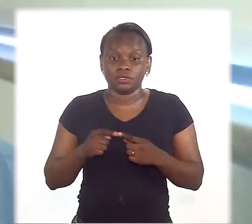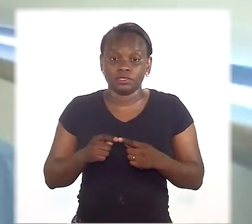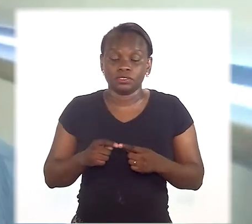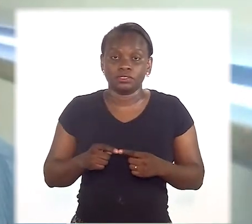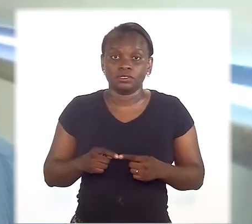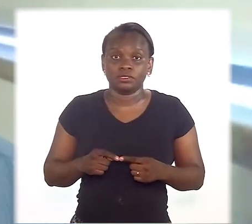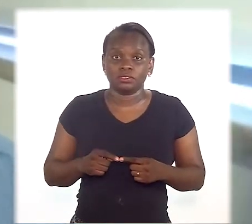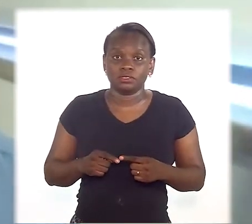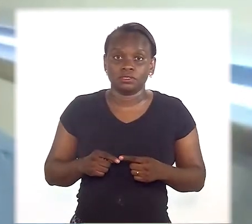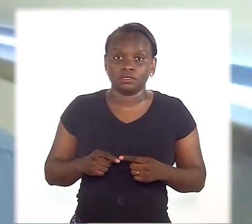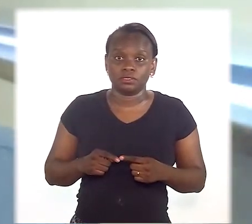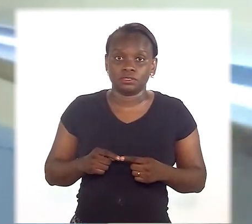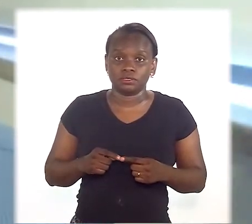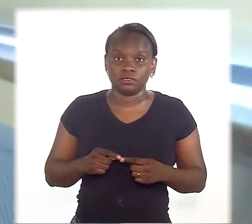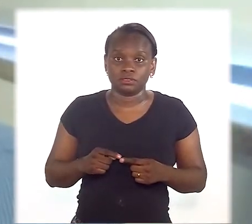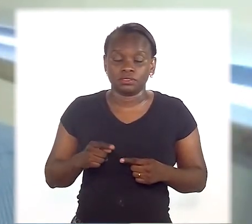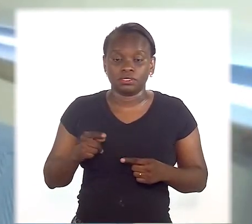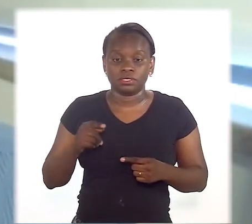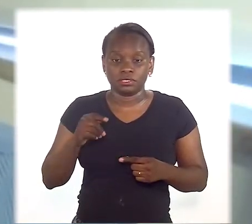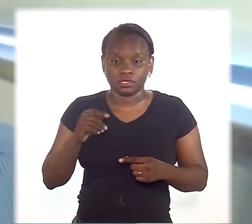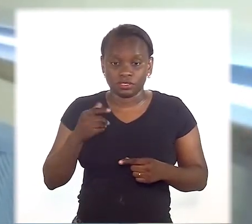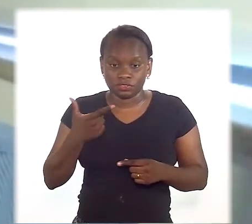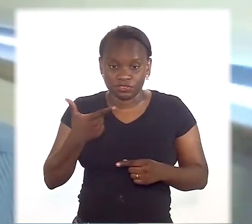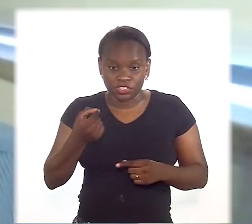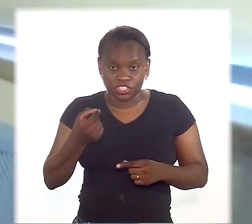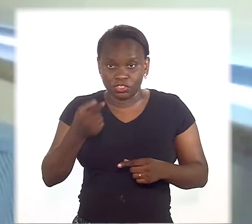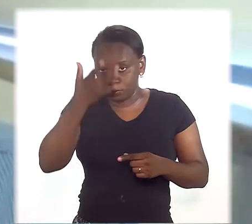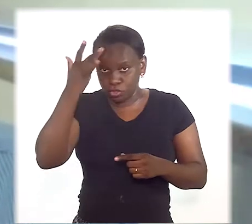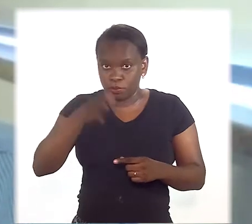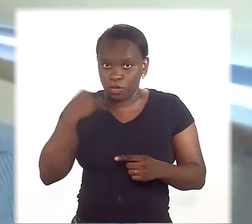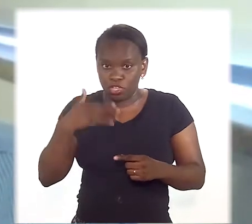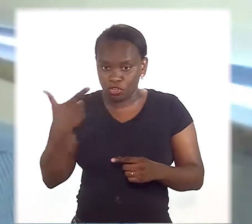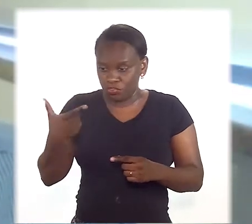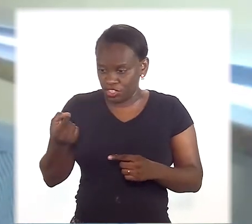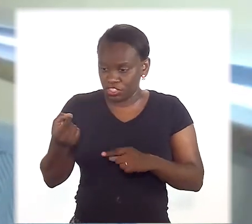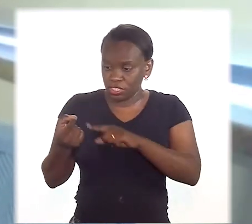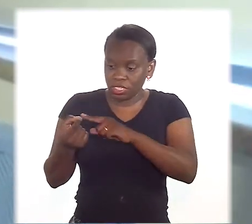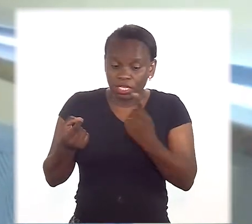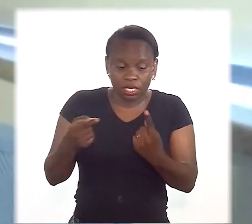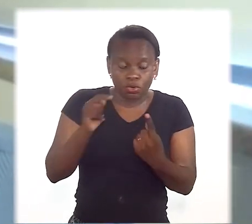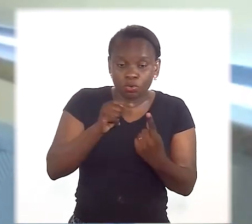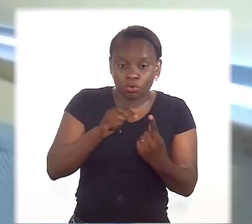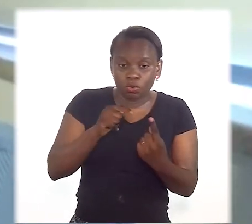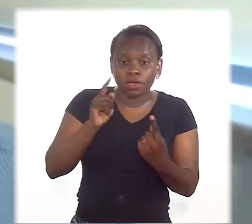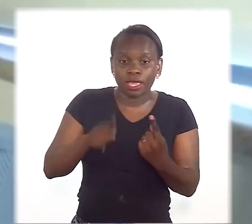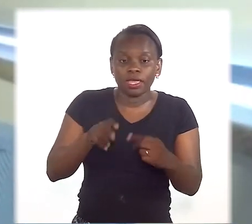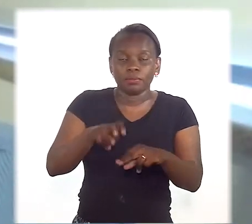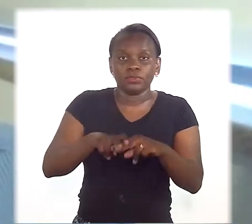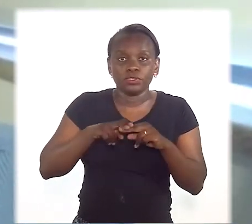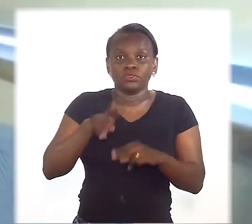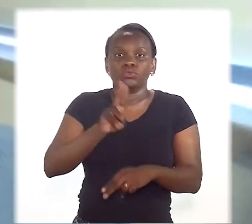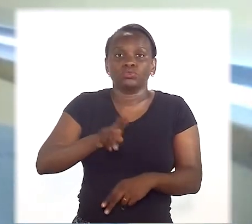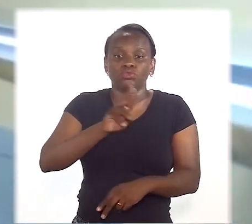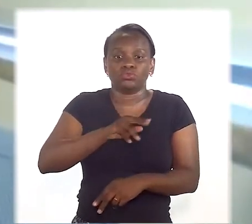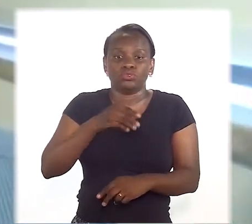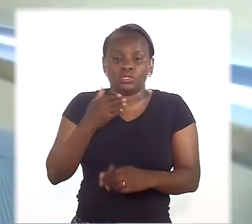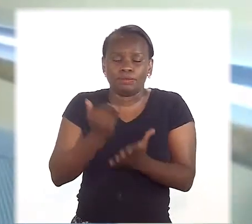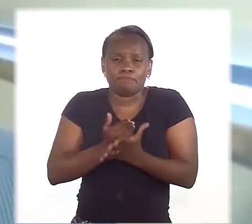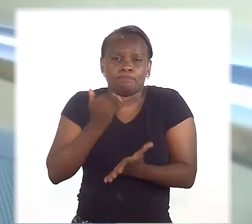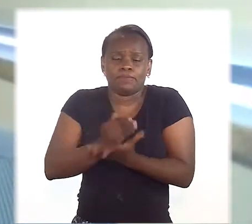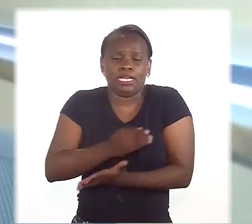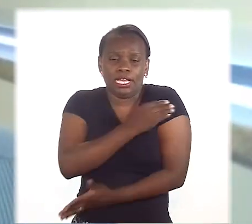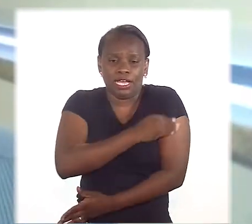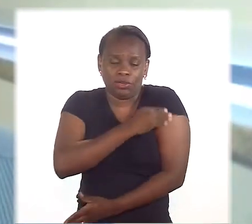responde por, a cada 20 óbitos, um é acarretado pelo uso